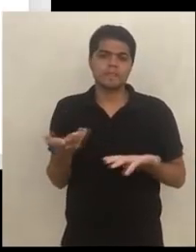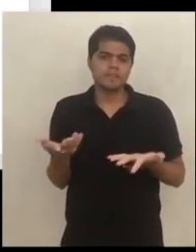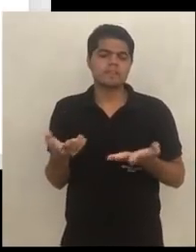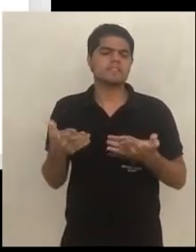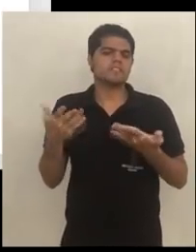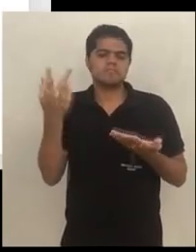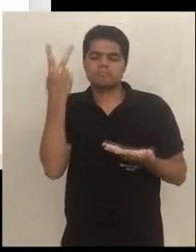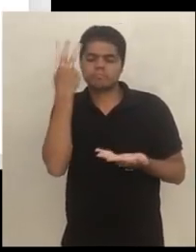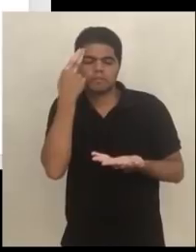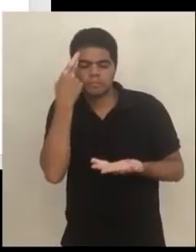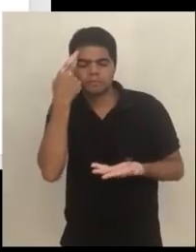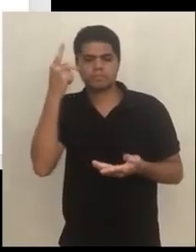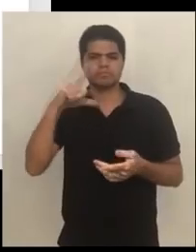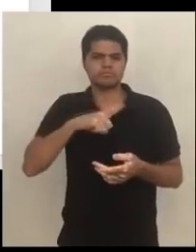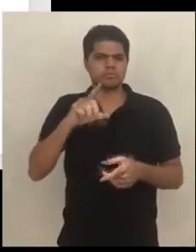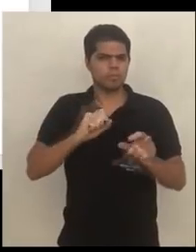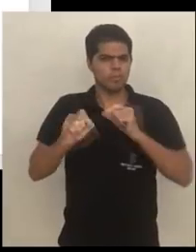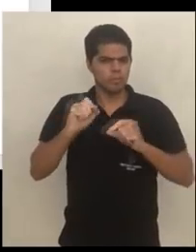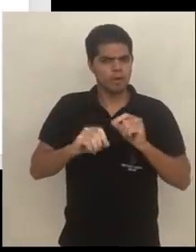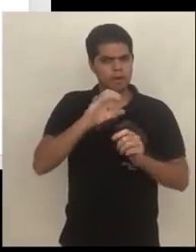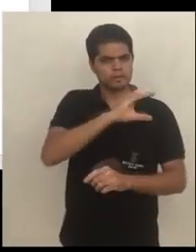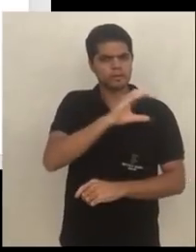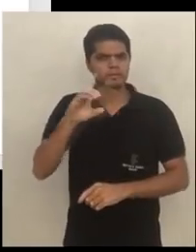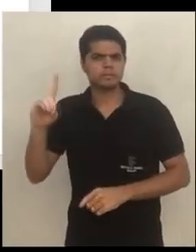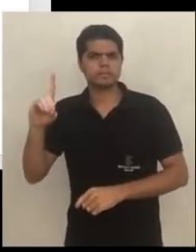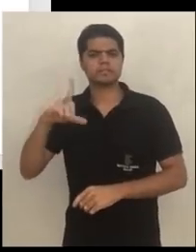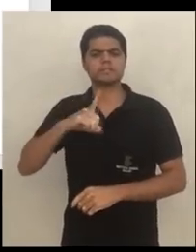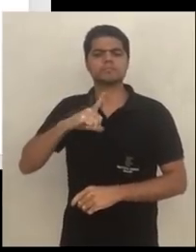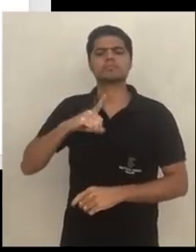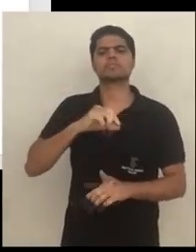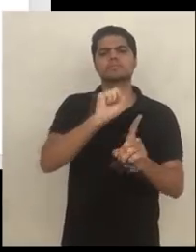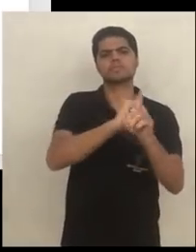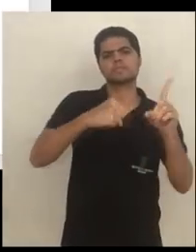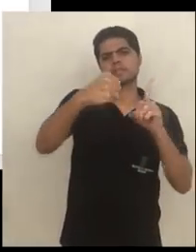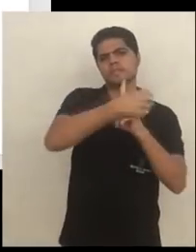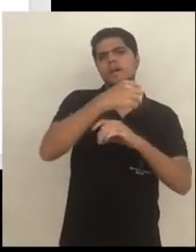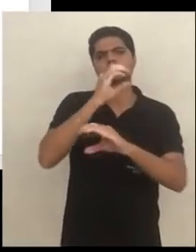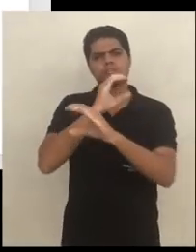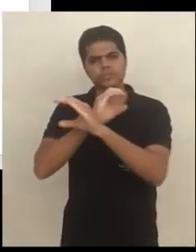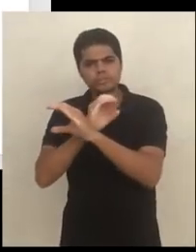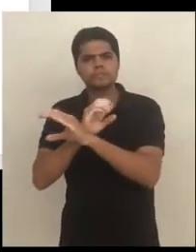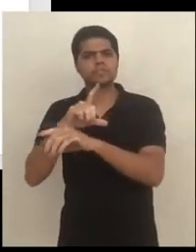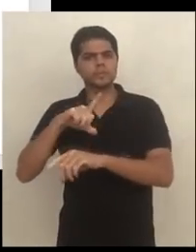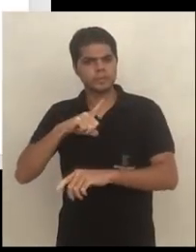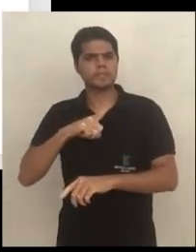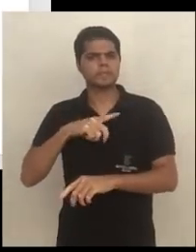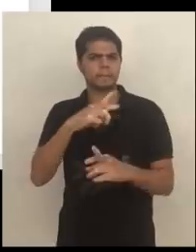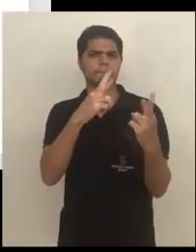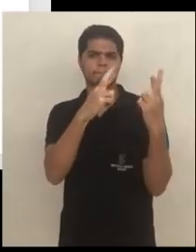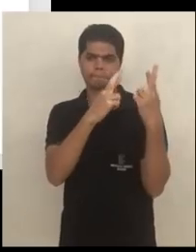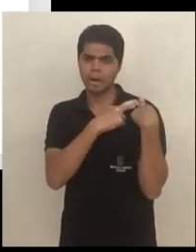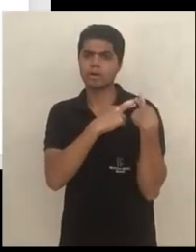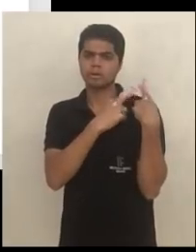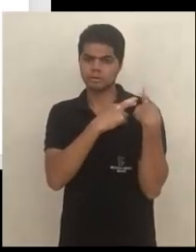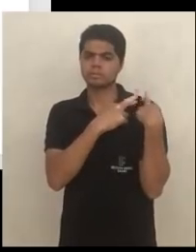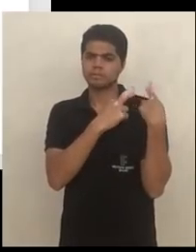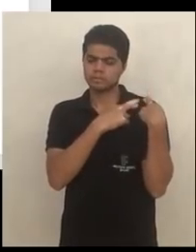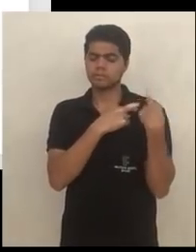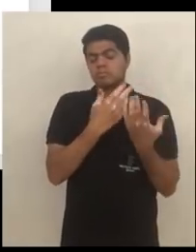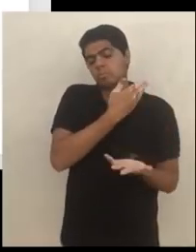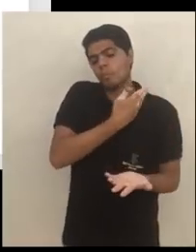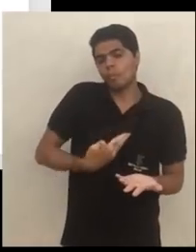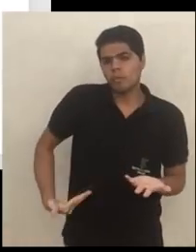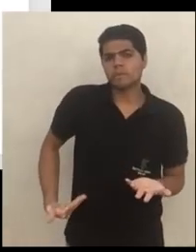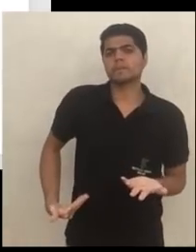a coordenação ela fica a cargo hoje da sociedade civil. Então hoje eu atuo no Instituto Viverde, que é uma organização não